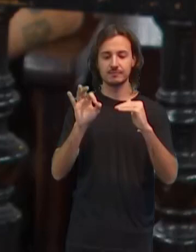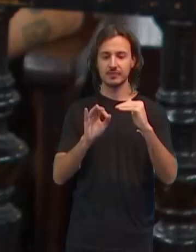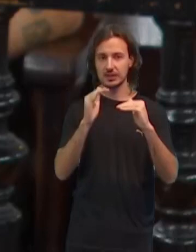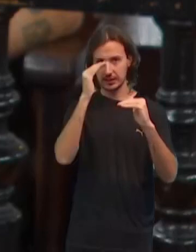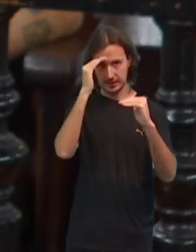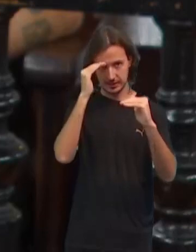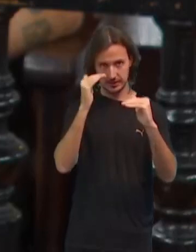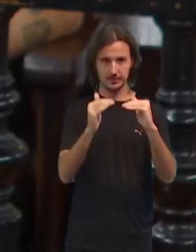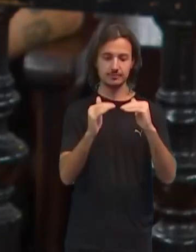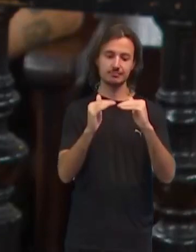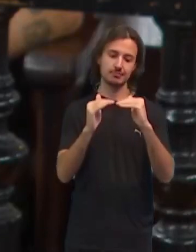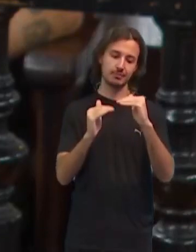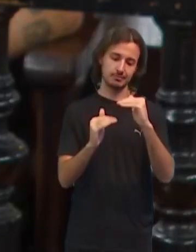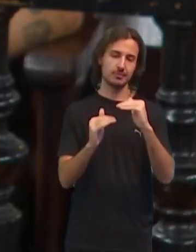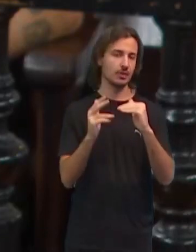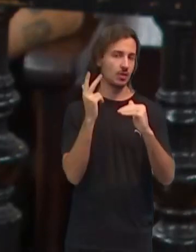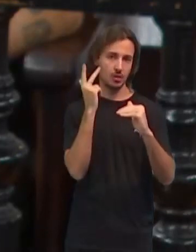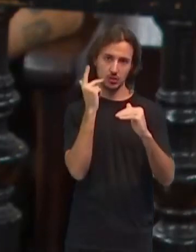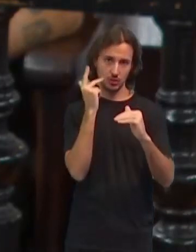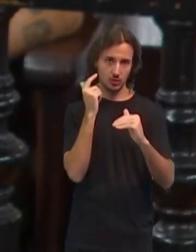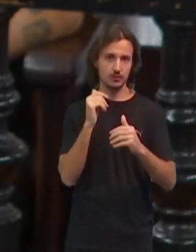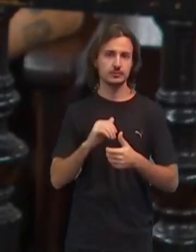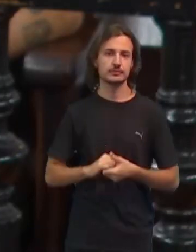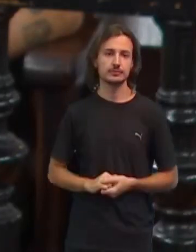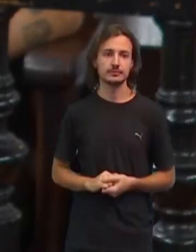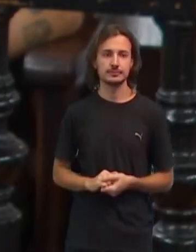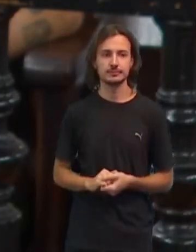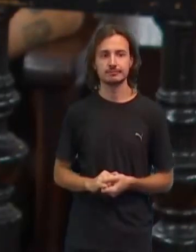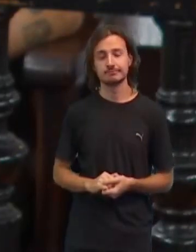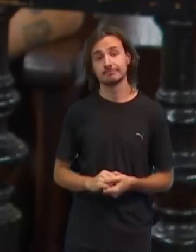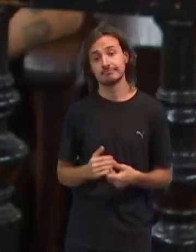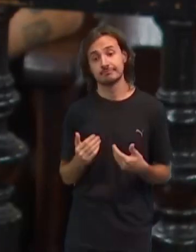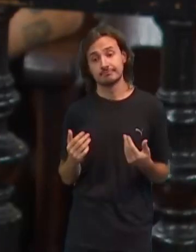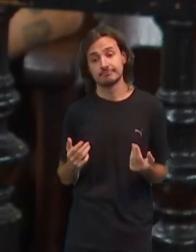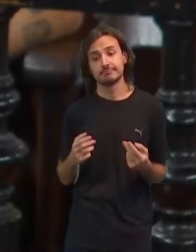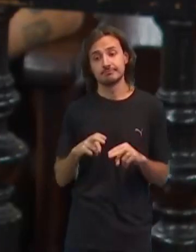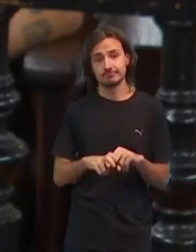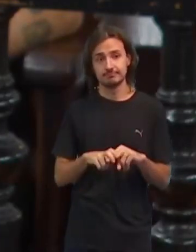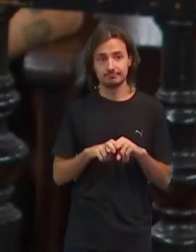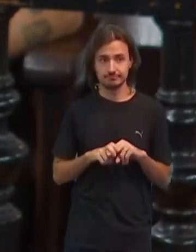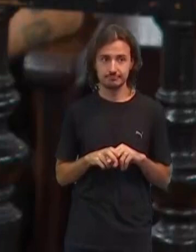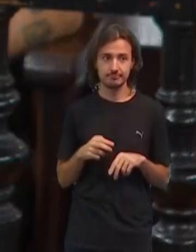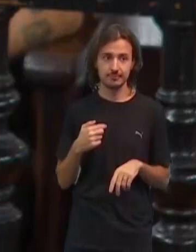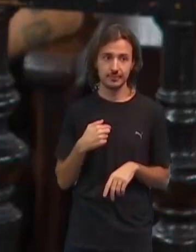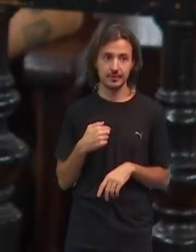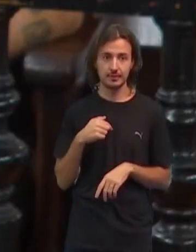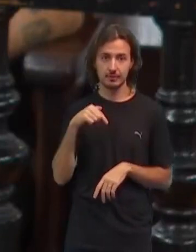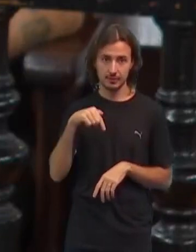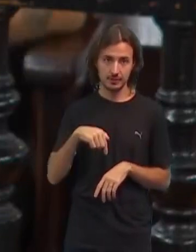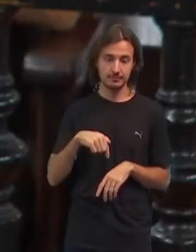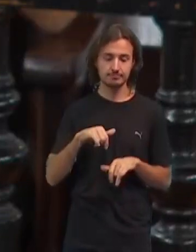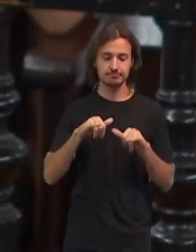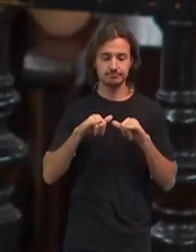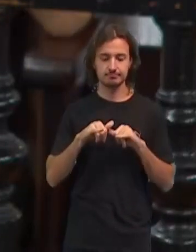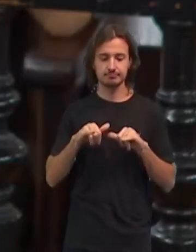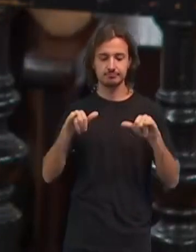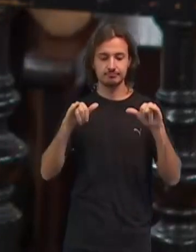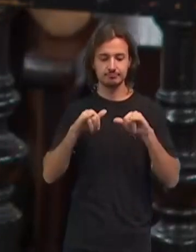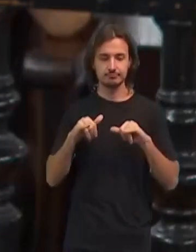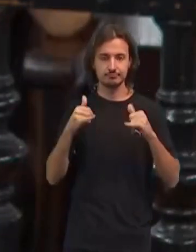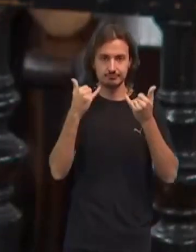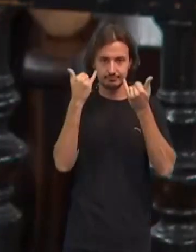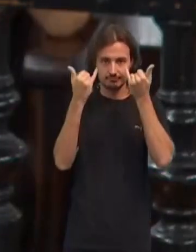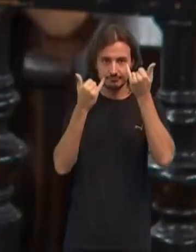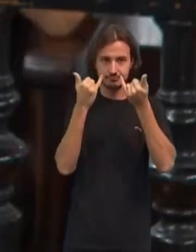total das despesas correntes. Então, estou aqui fazendo um serviço de informação em combate